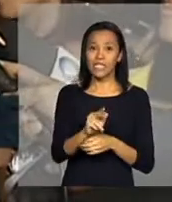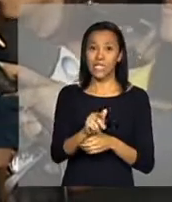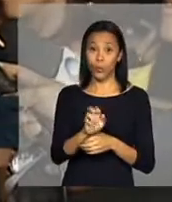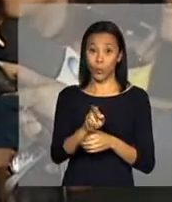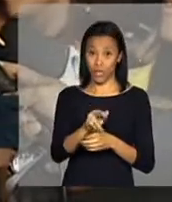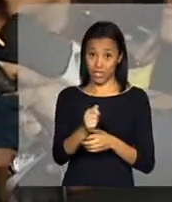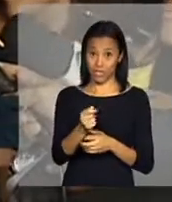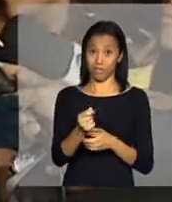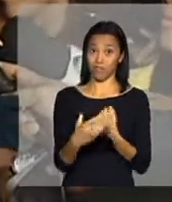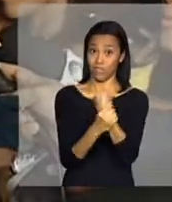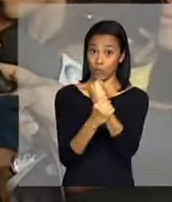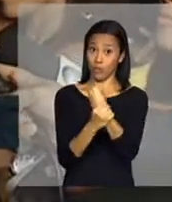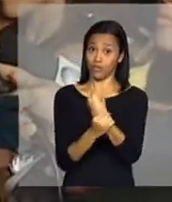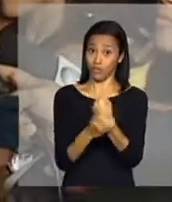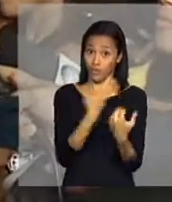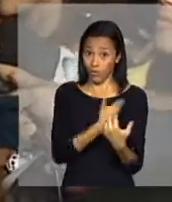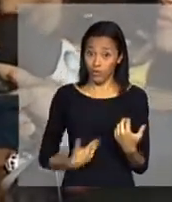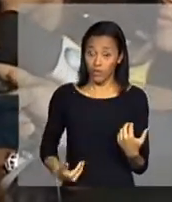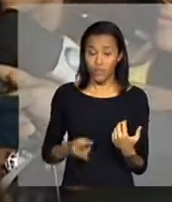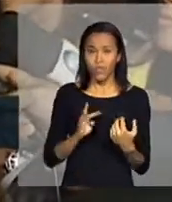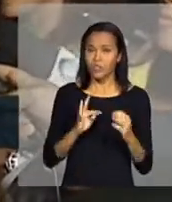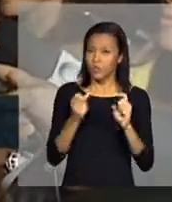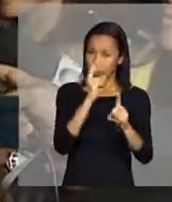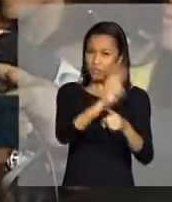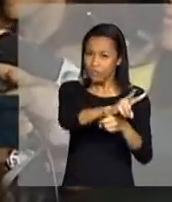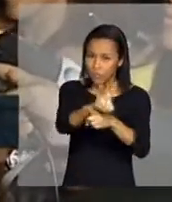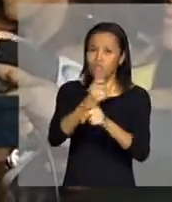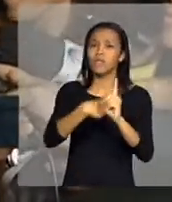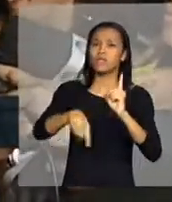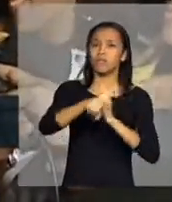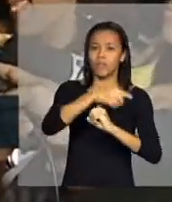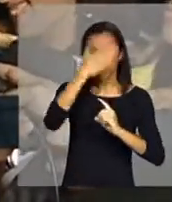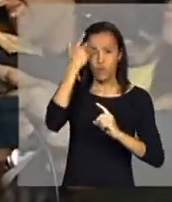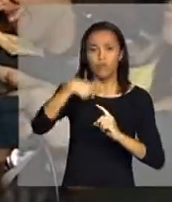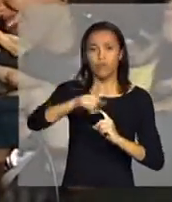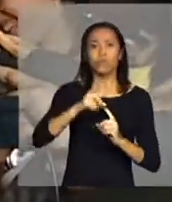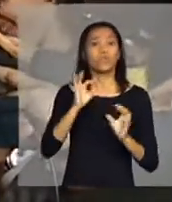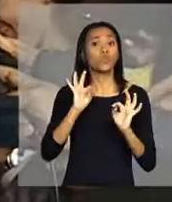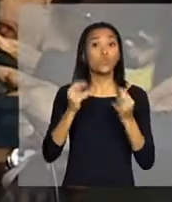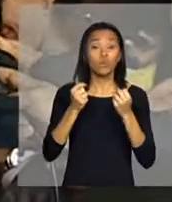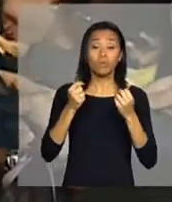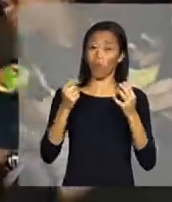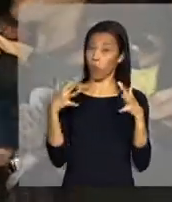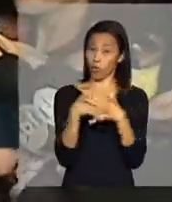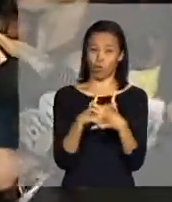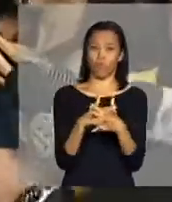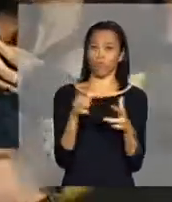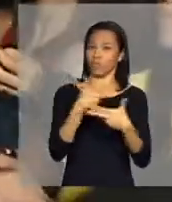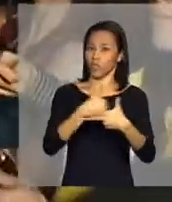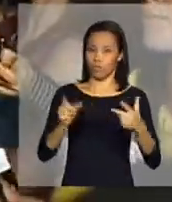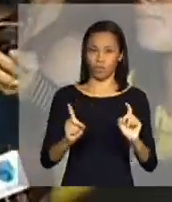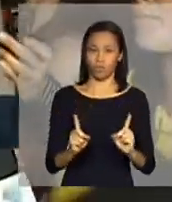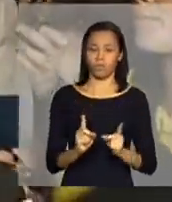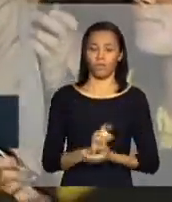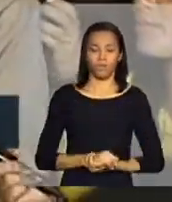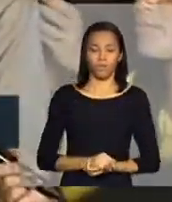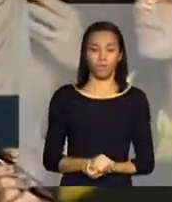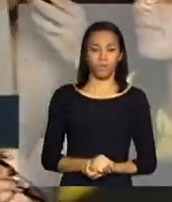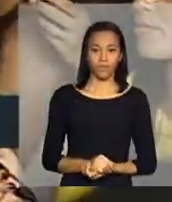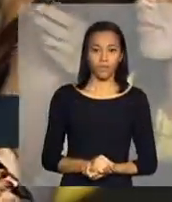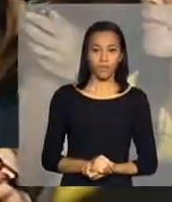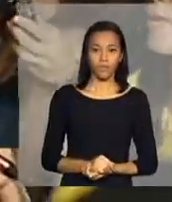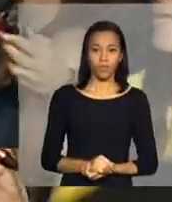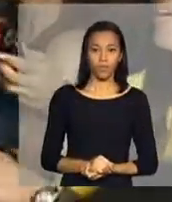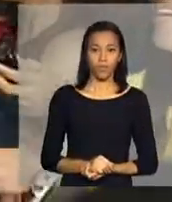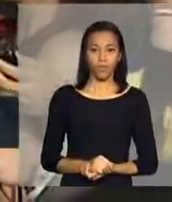para que se evite esses atos de violência. Ou seja, tudo tem que ser discutido no seu ponto, não se confundindo as coisas. Ministro,